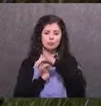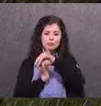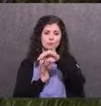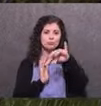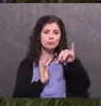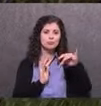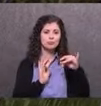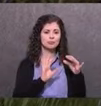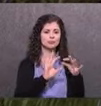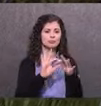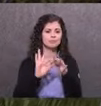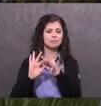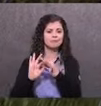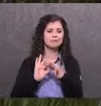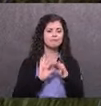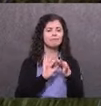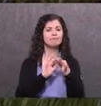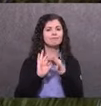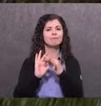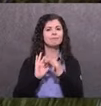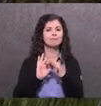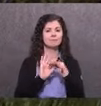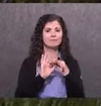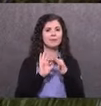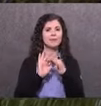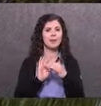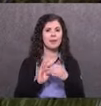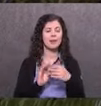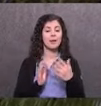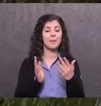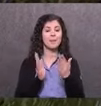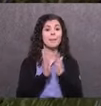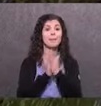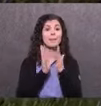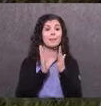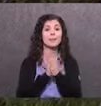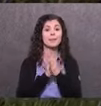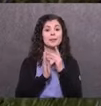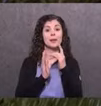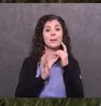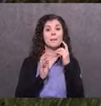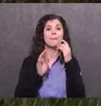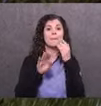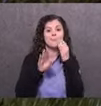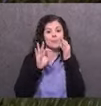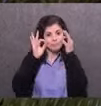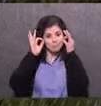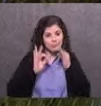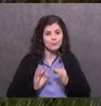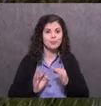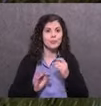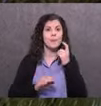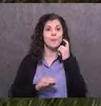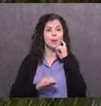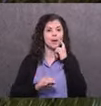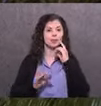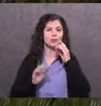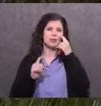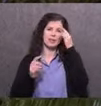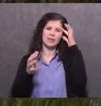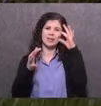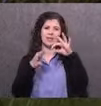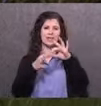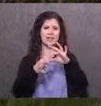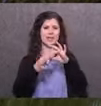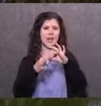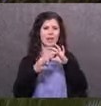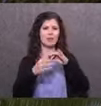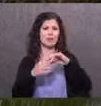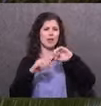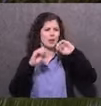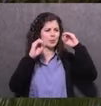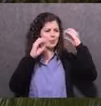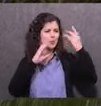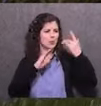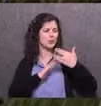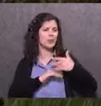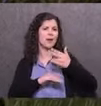à celebração do mistério pascal do Senhor, isto é, da sua paixão e ressurreição.